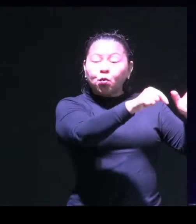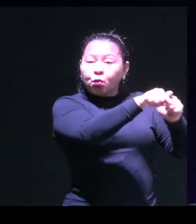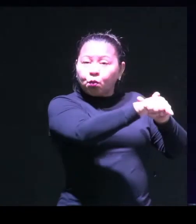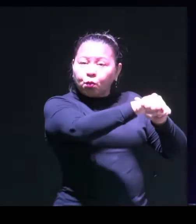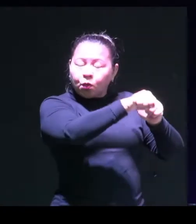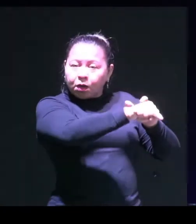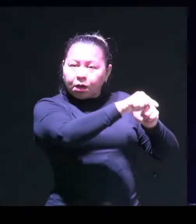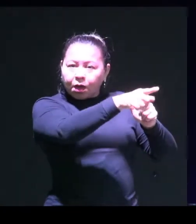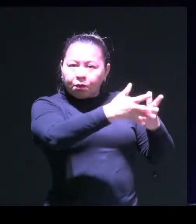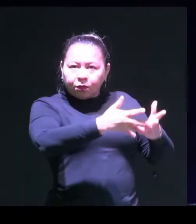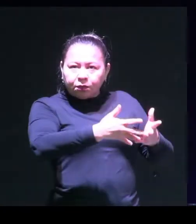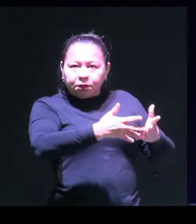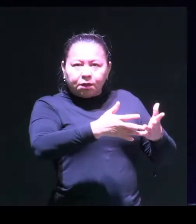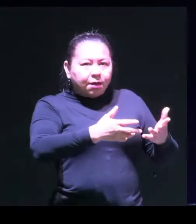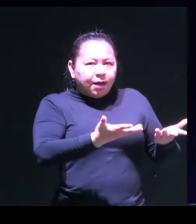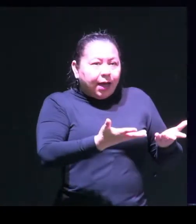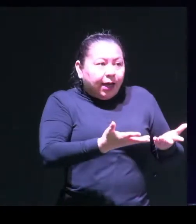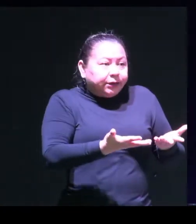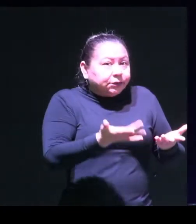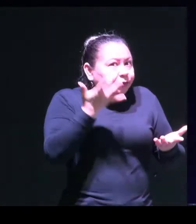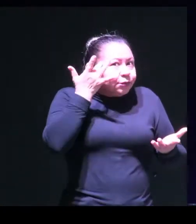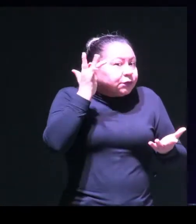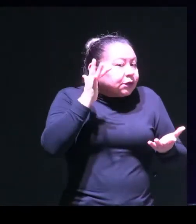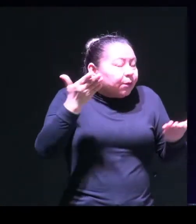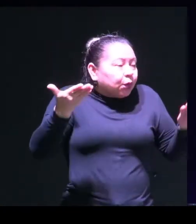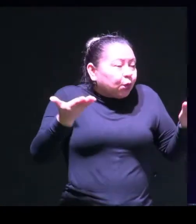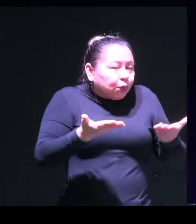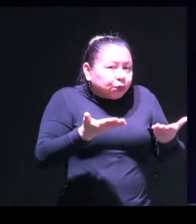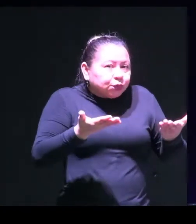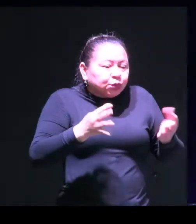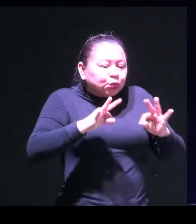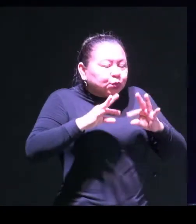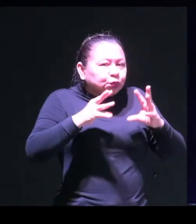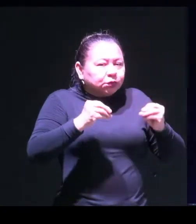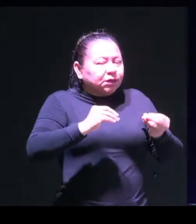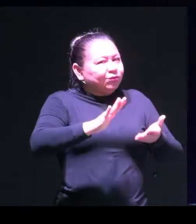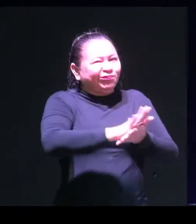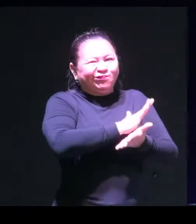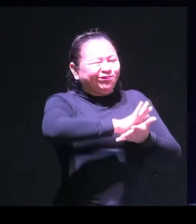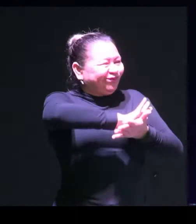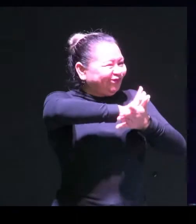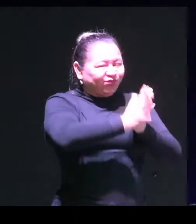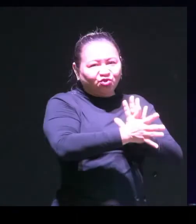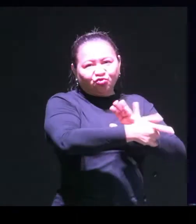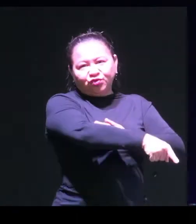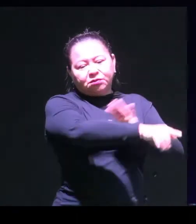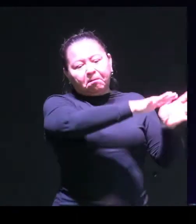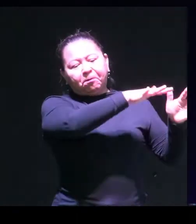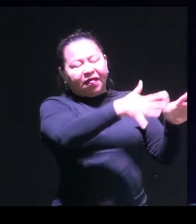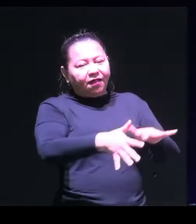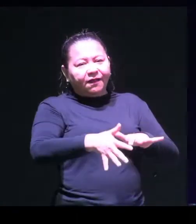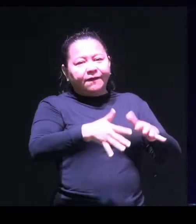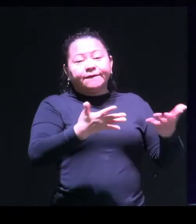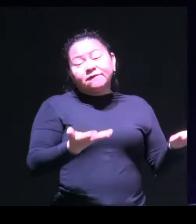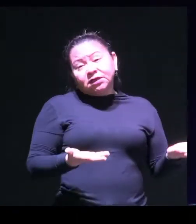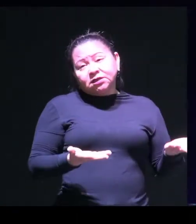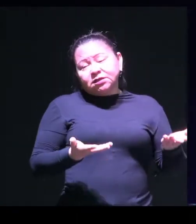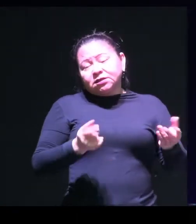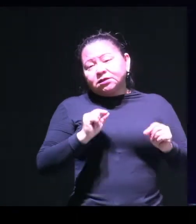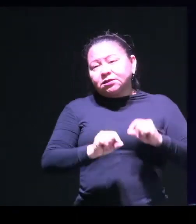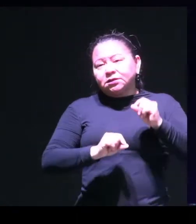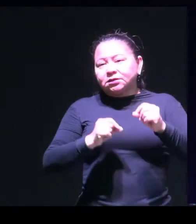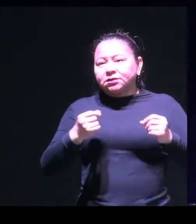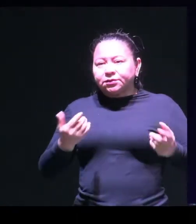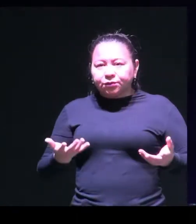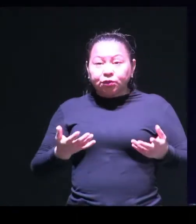exato daquele templo nem é muito possível saber hoje, porque ele foi totalmente destruído, não deixaram nenhum vestígio. E era disso que eles estavam falando.